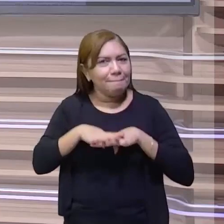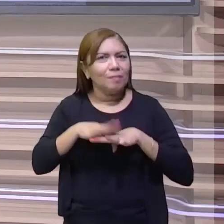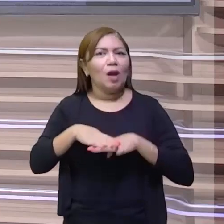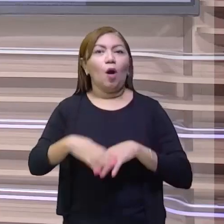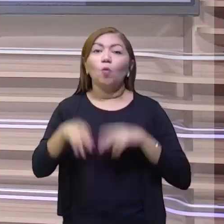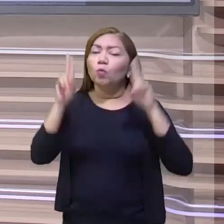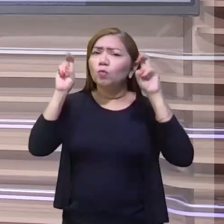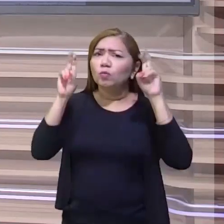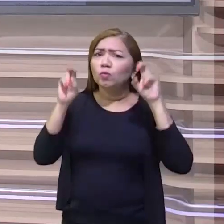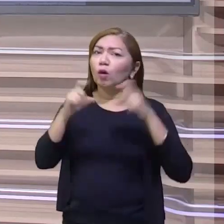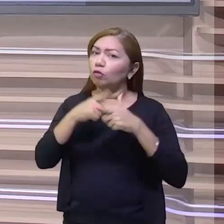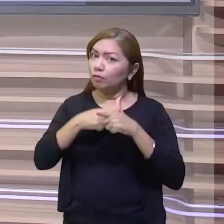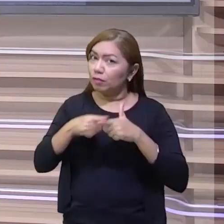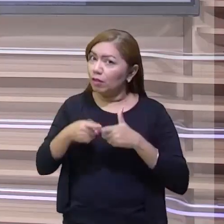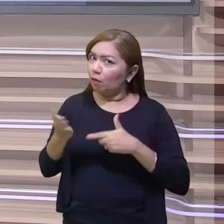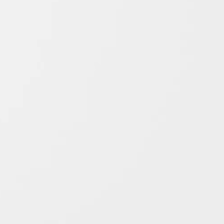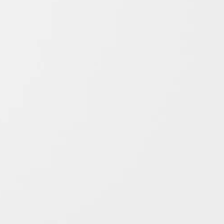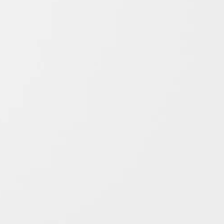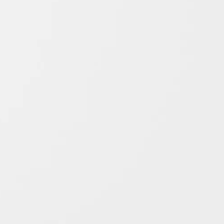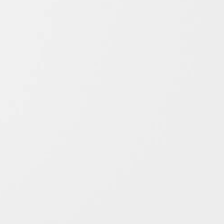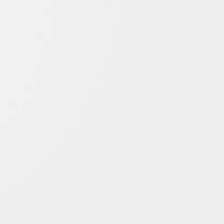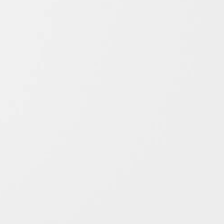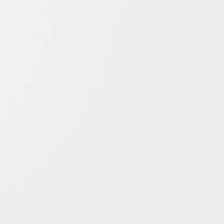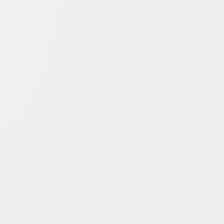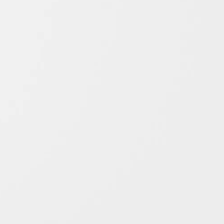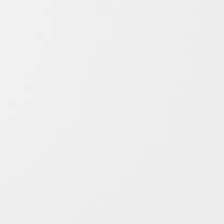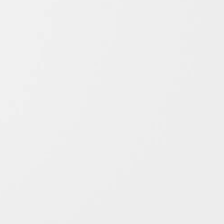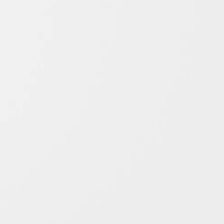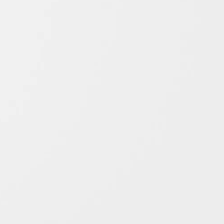nosso assunto de divisão. Vem comigo.